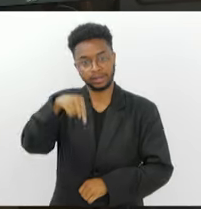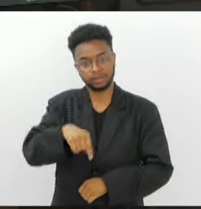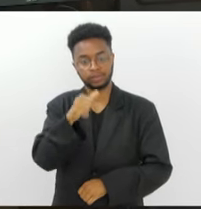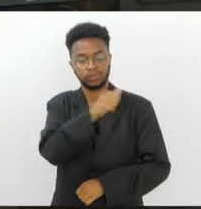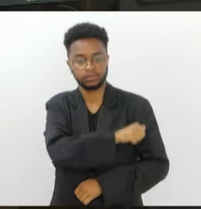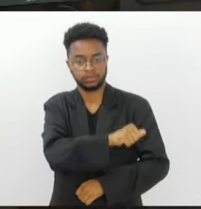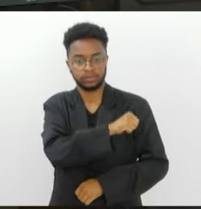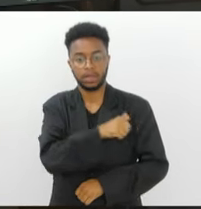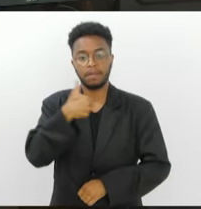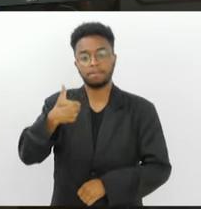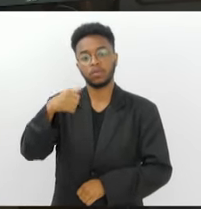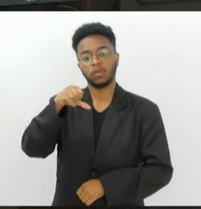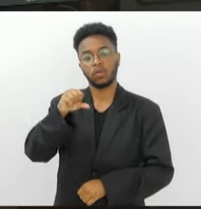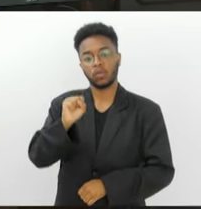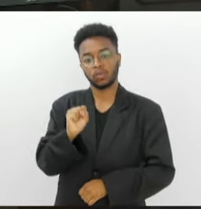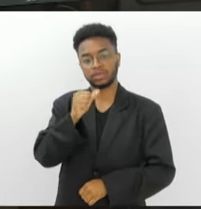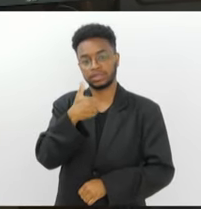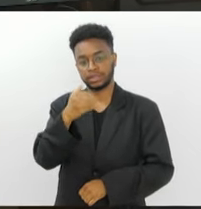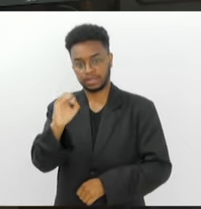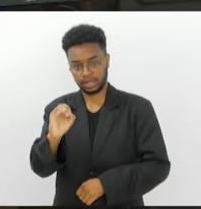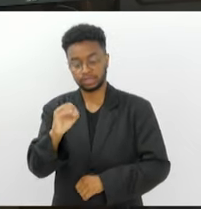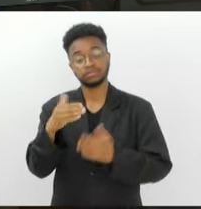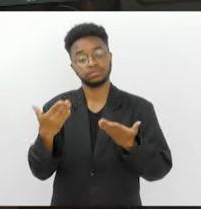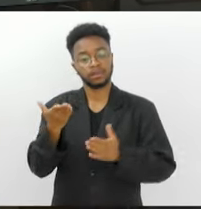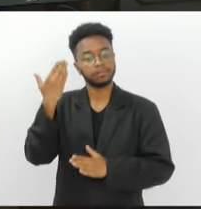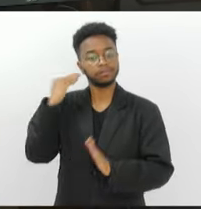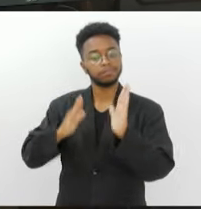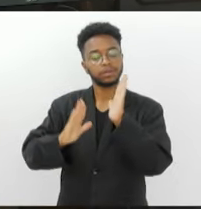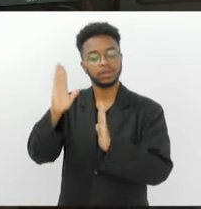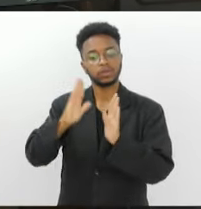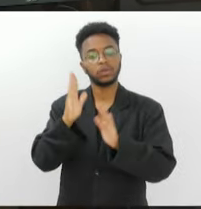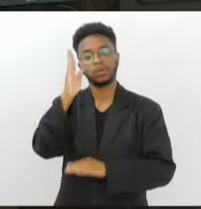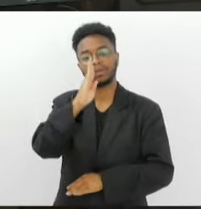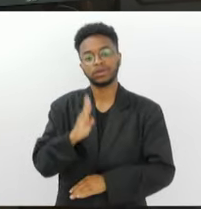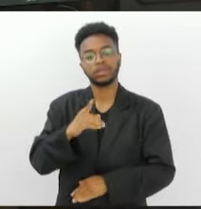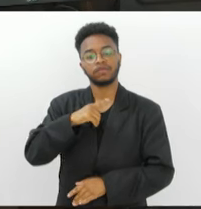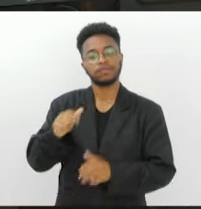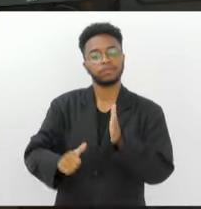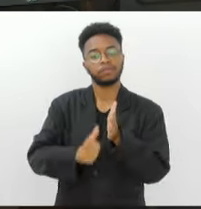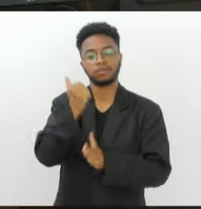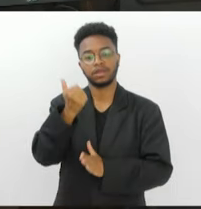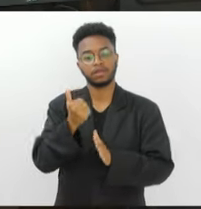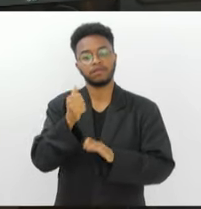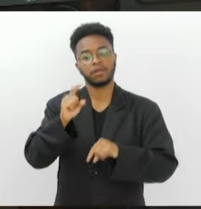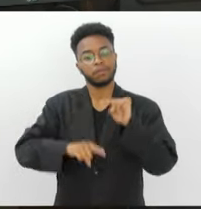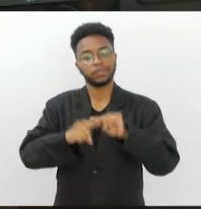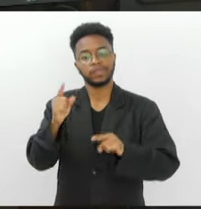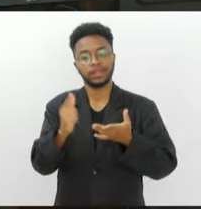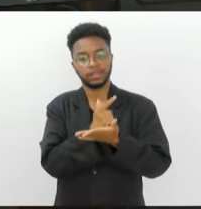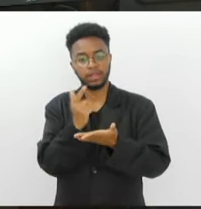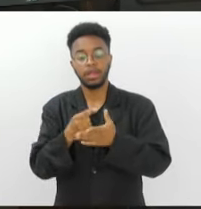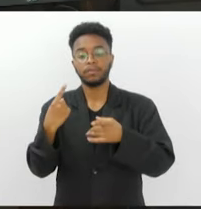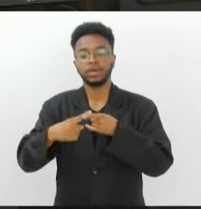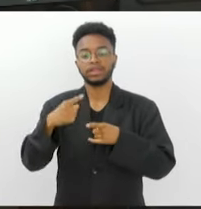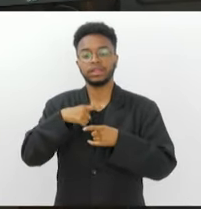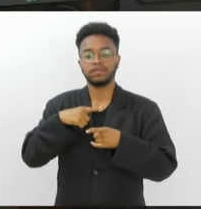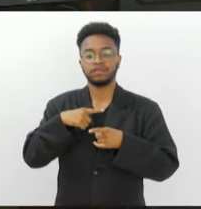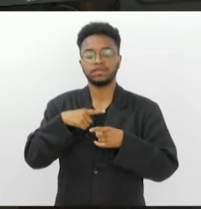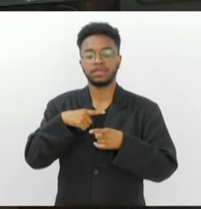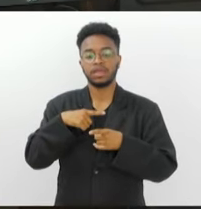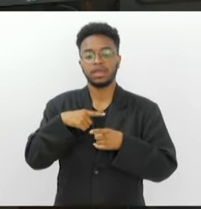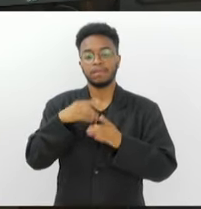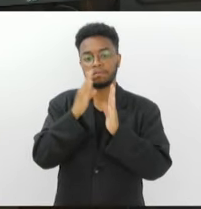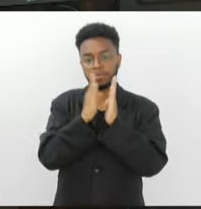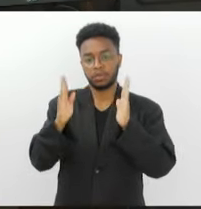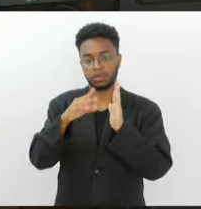Rio, em 1810. Foi nessa época que o país recebeu seu primeiro acervo, quando a Real Biblioteca Portuguesa foi